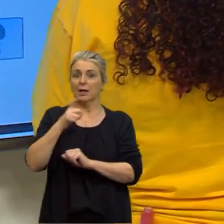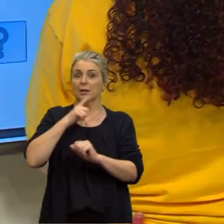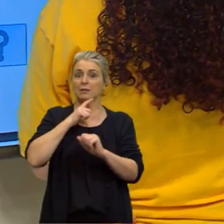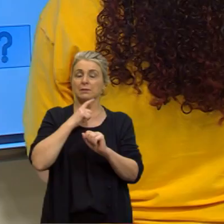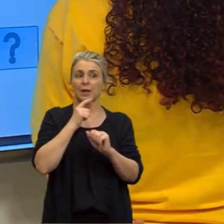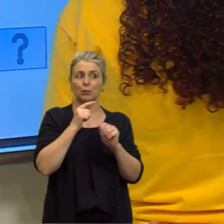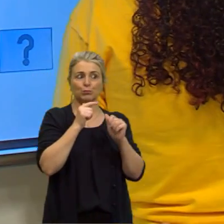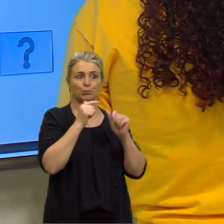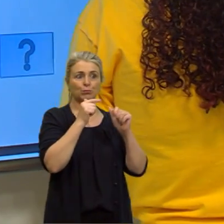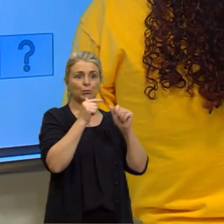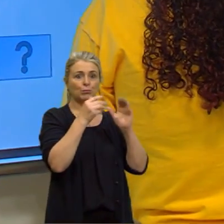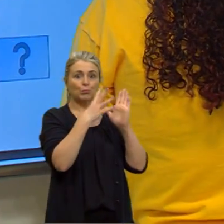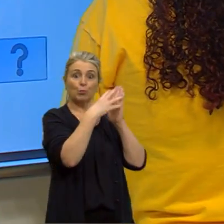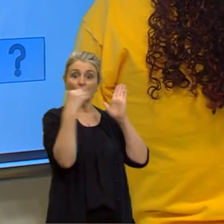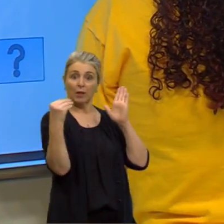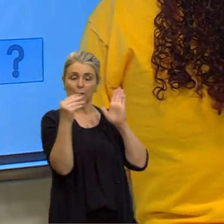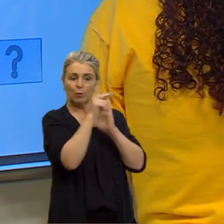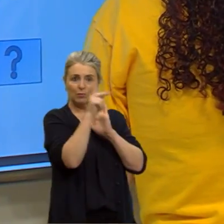padrão aqui